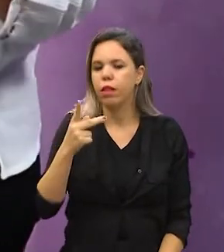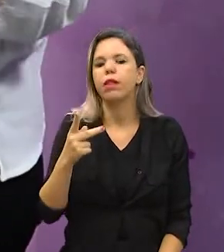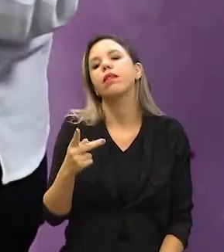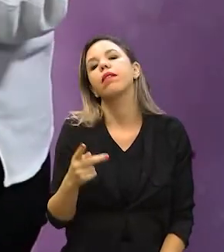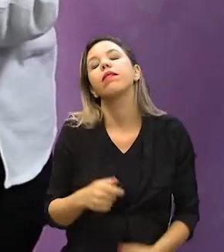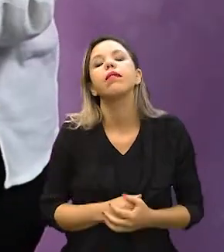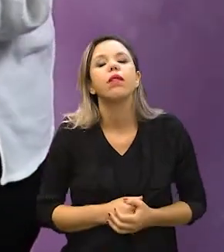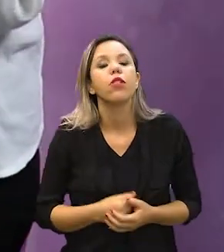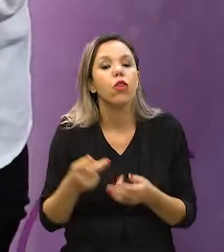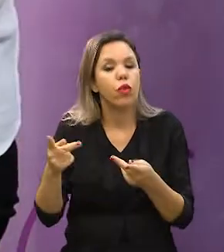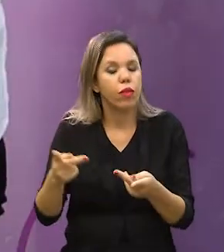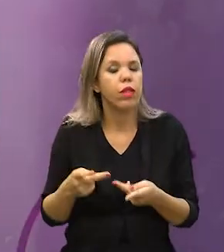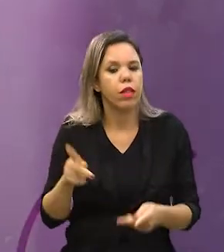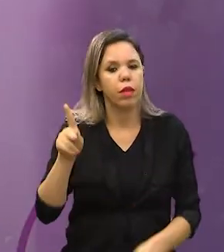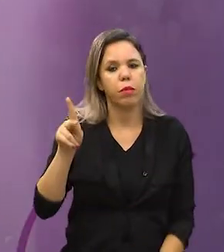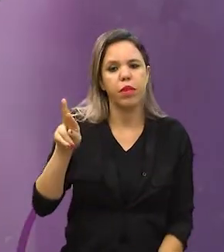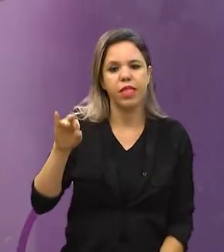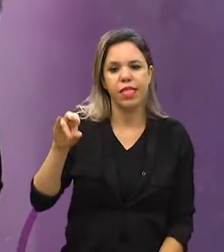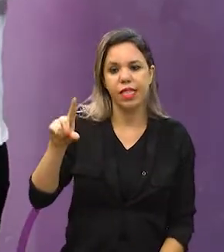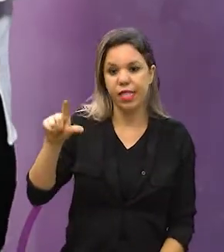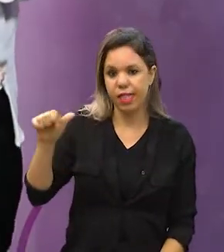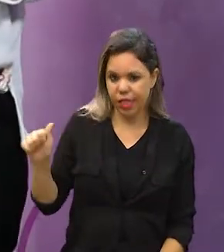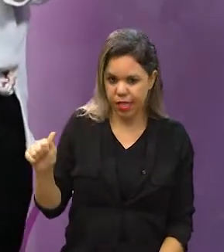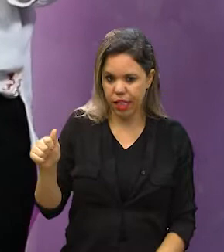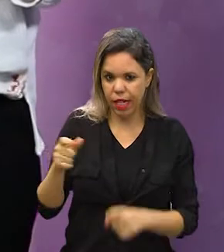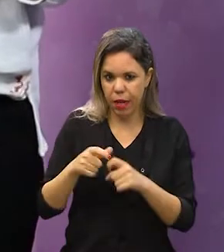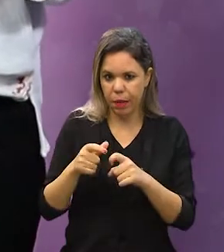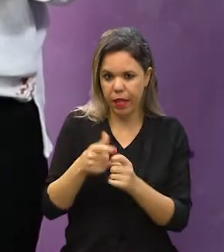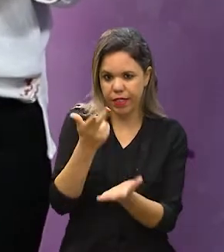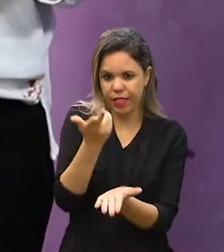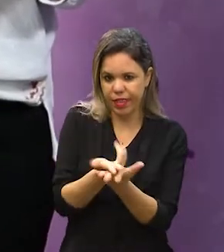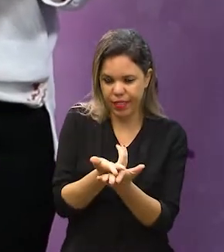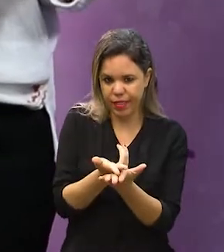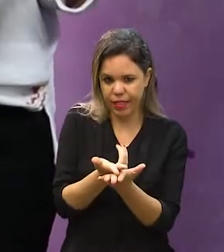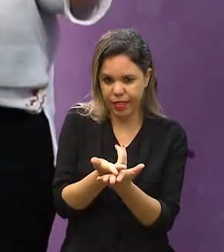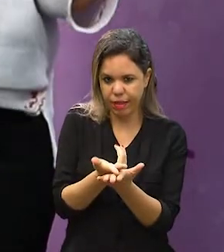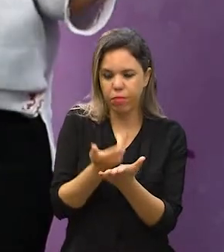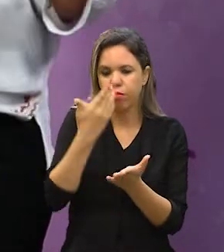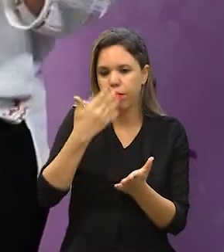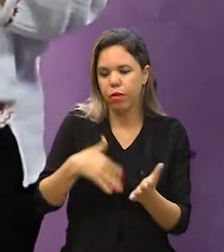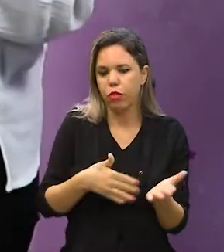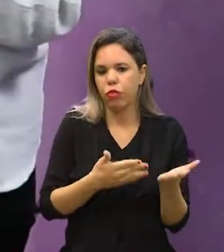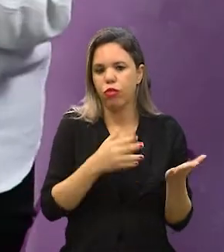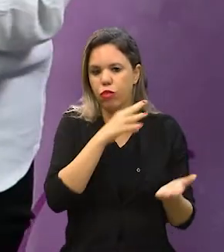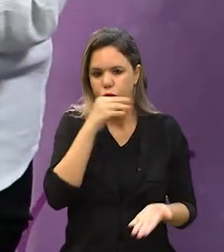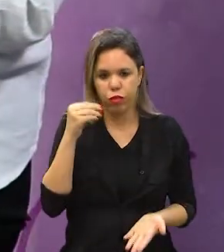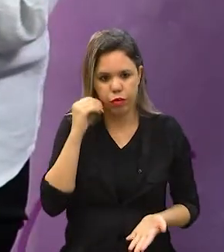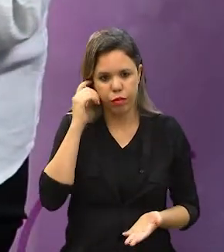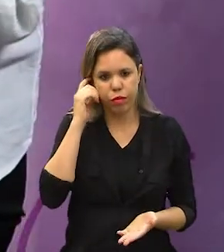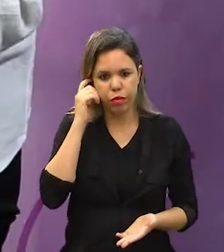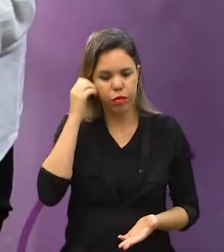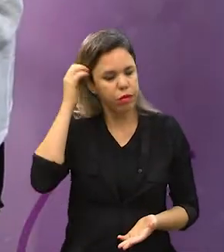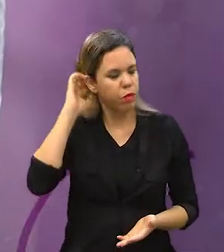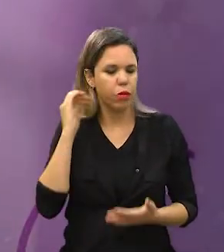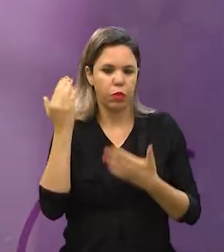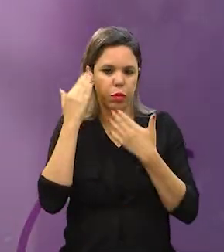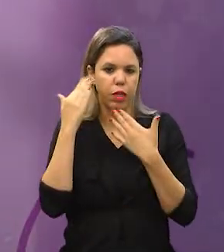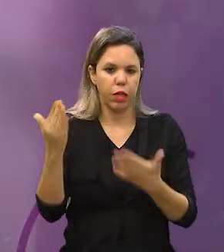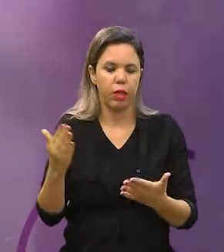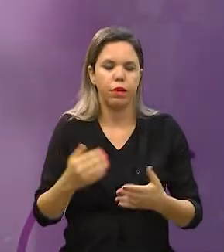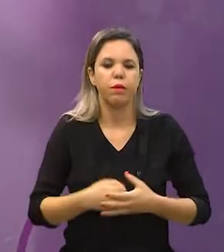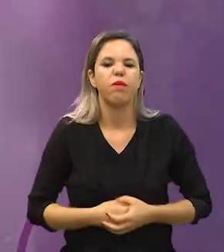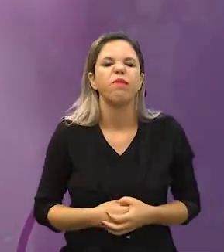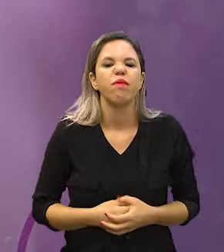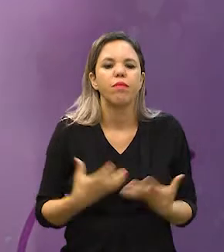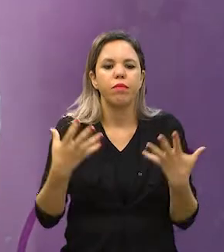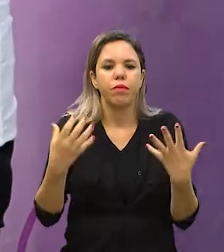nossa convidada é a Priscila Dossi, que é médica psiquiatra e psiquiatra da infância e da adolescência. Priscila, obrigada, viu,